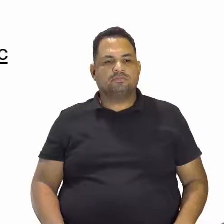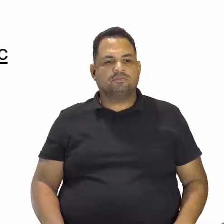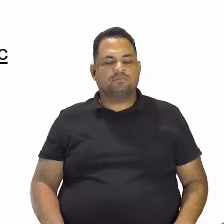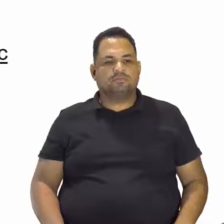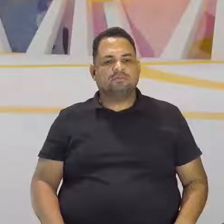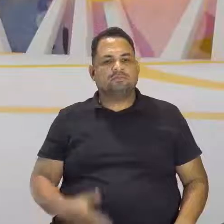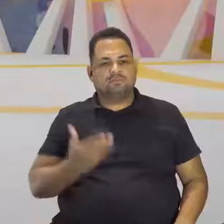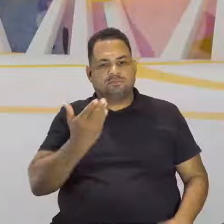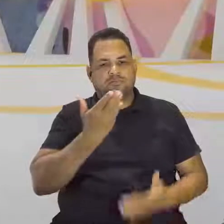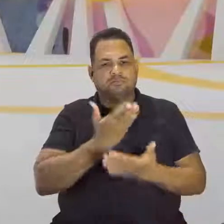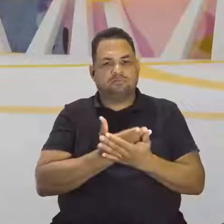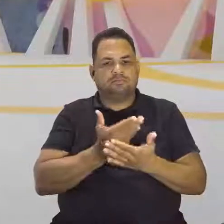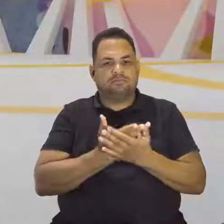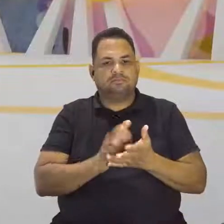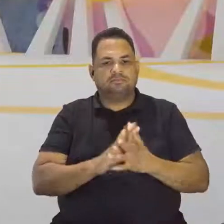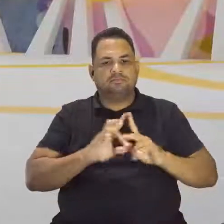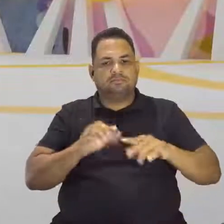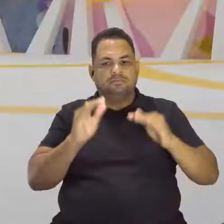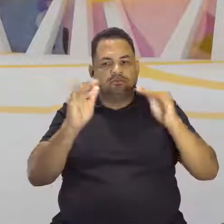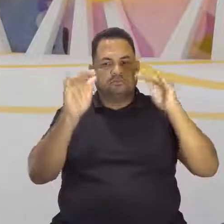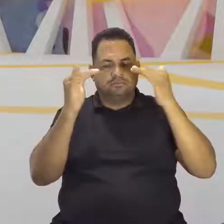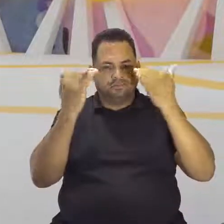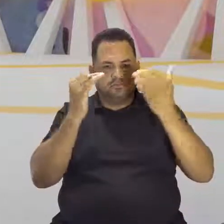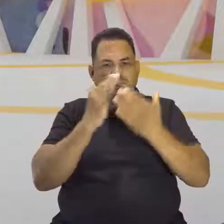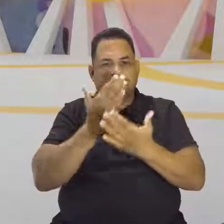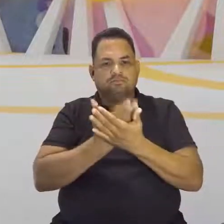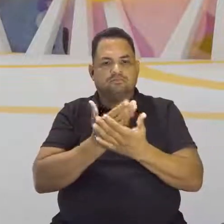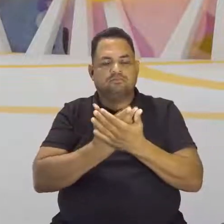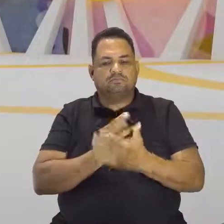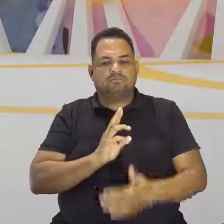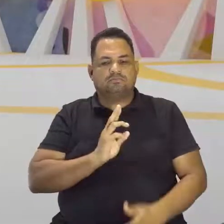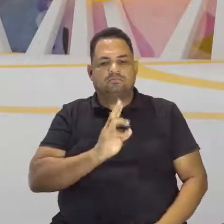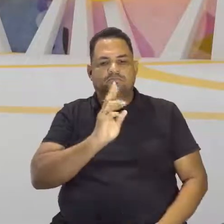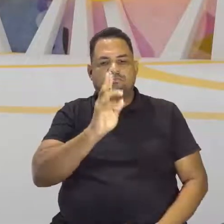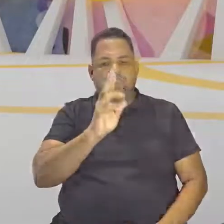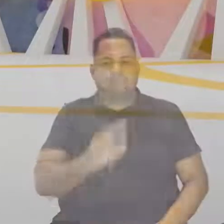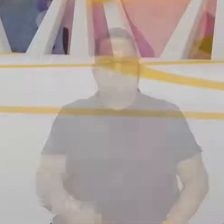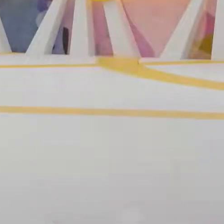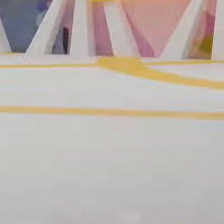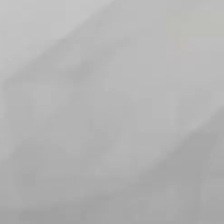bem, galerinha. Essa foi a nossa aula de hoje, mas fique ligadinho que a aula continua. Até mais!